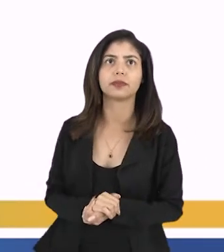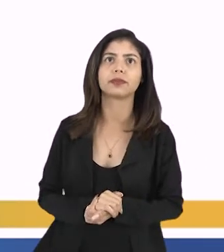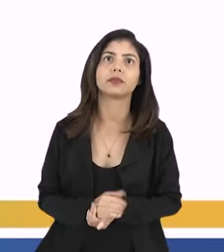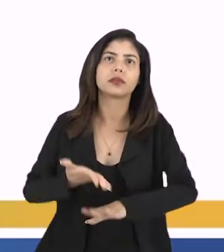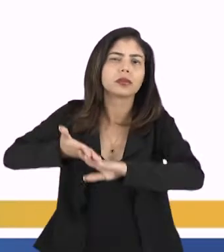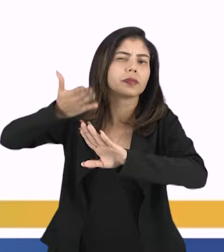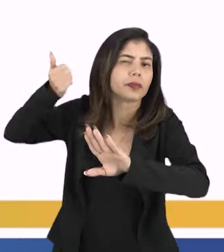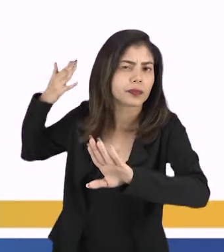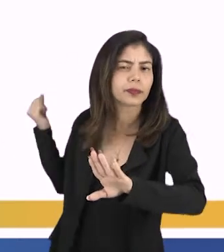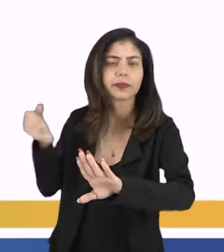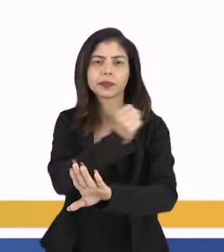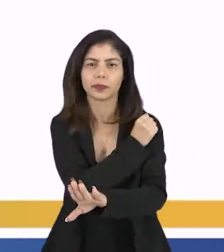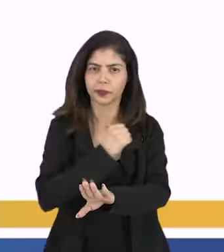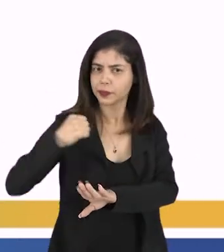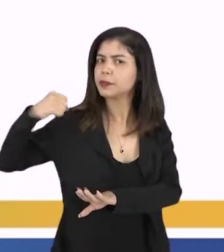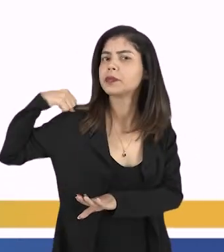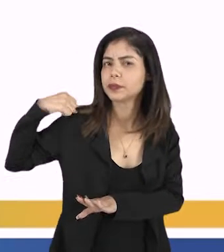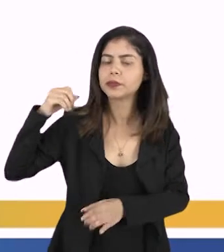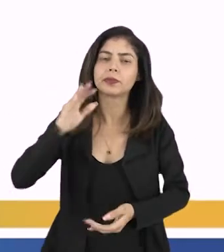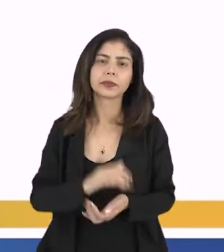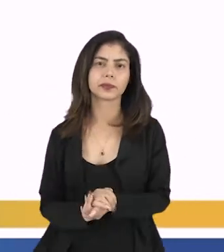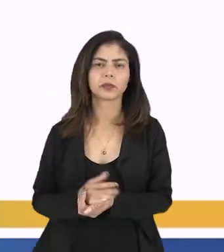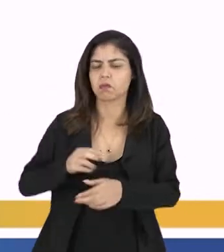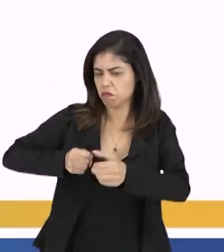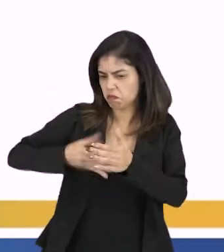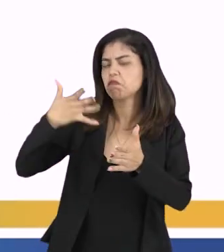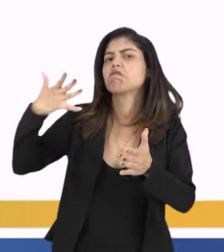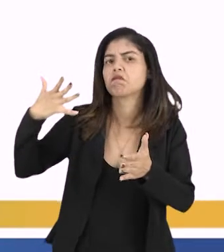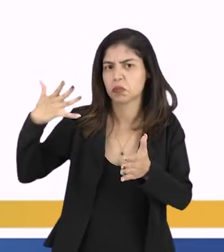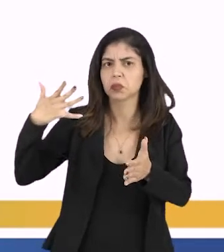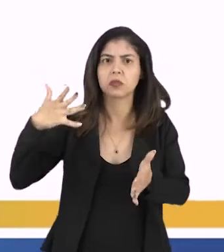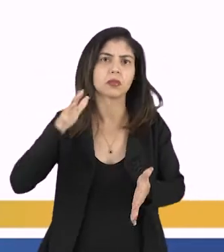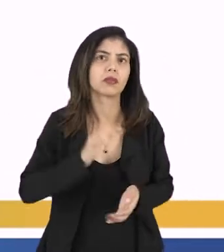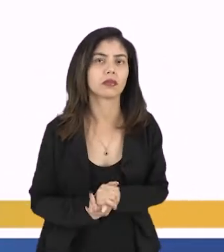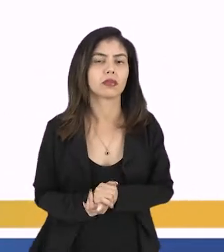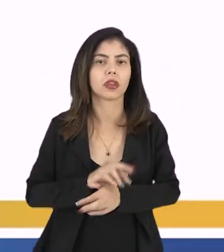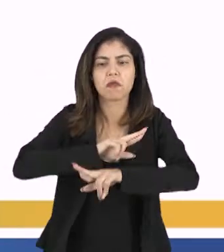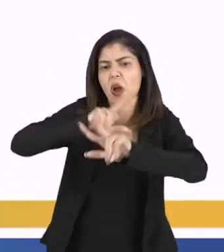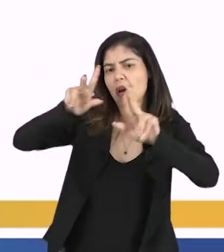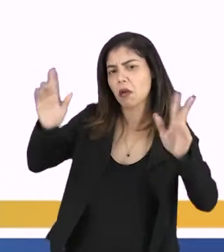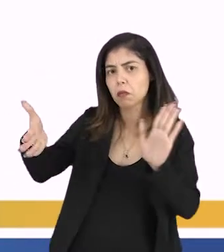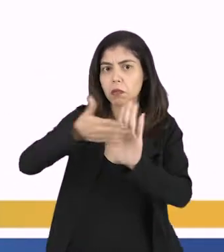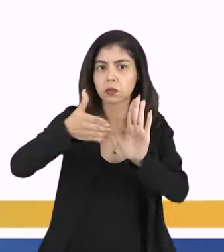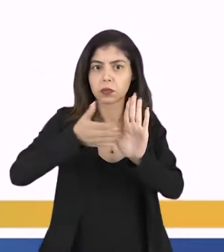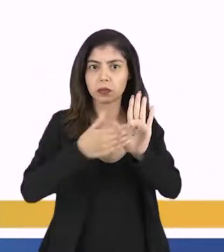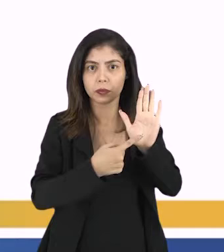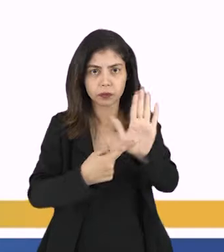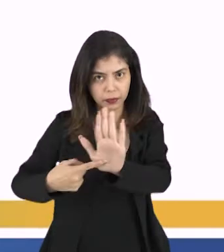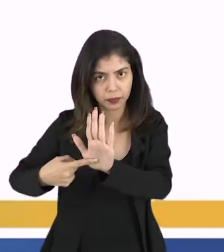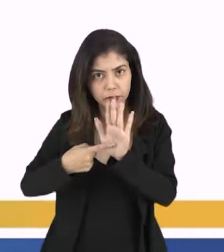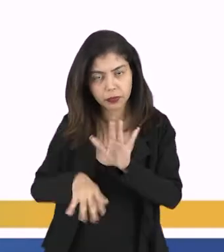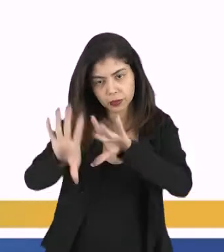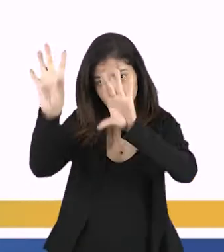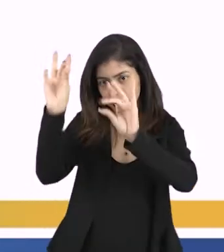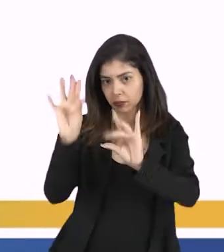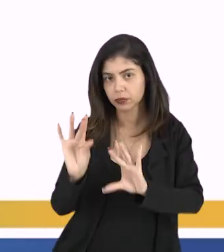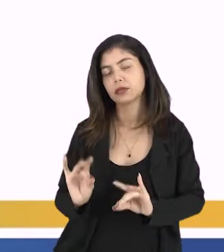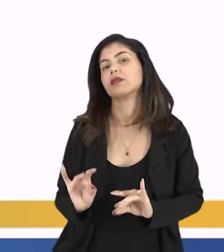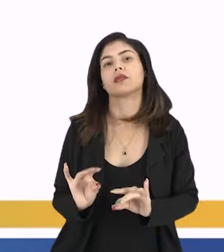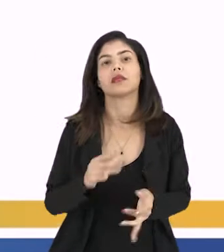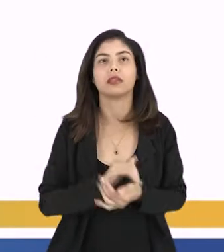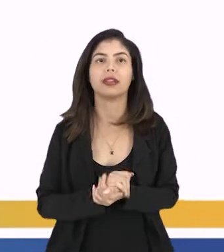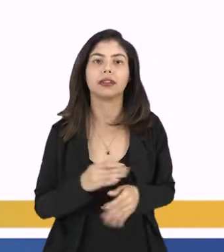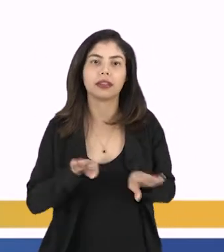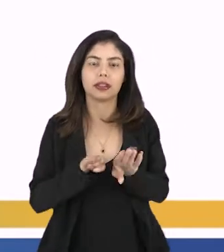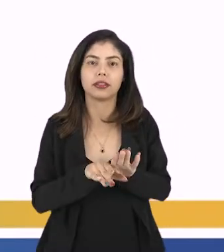né? Ele está antes de Sócrates. Temos diversos problemas filosóficos e diversas propostas a cada um deles. Para